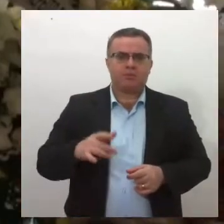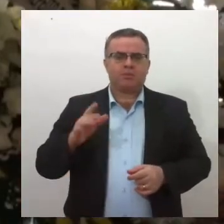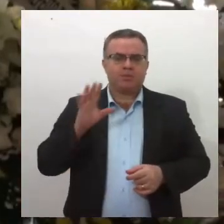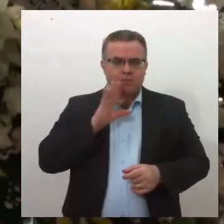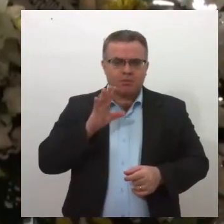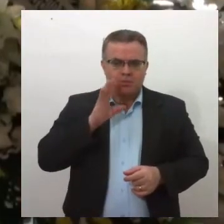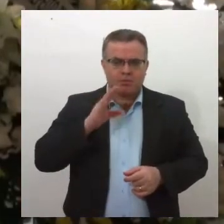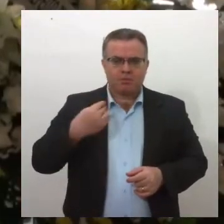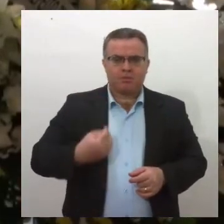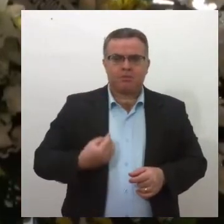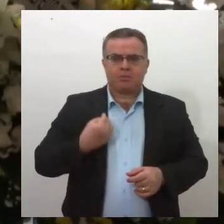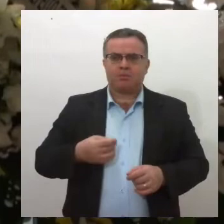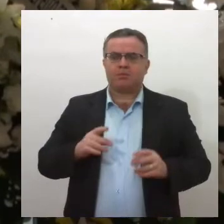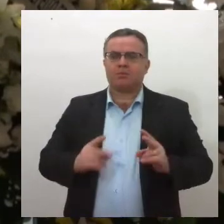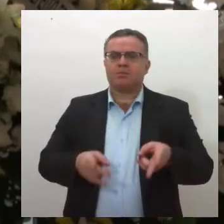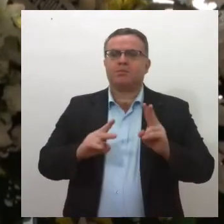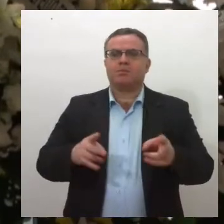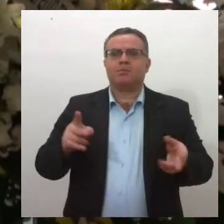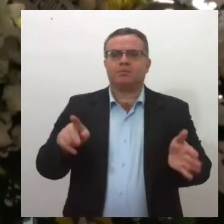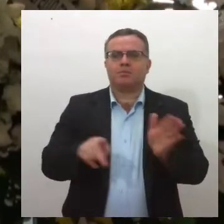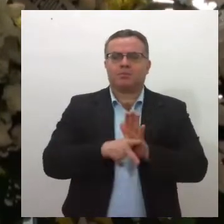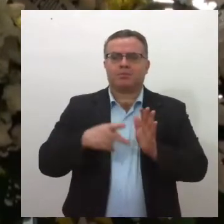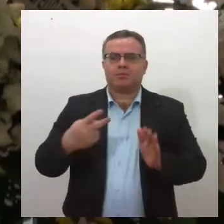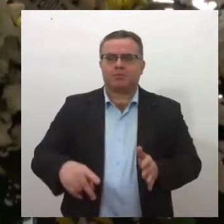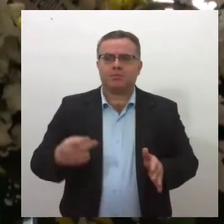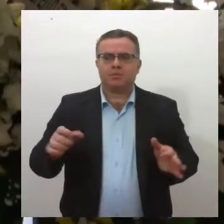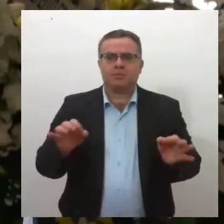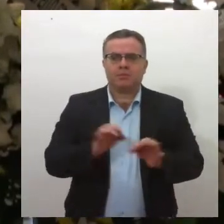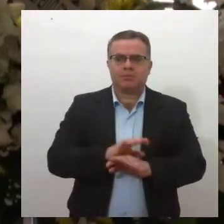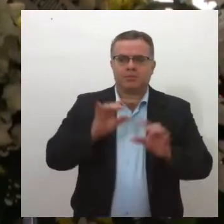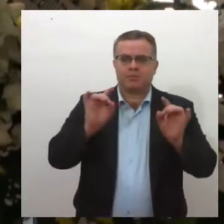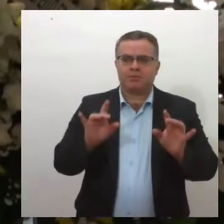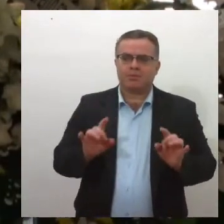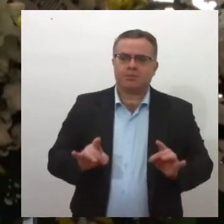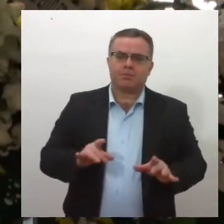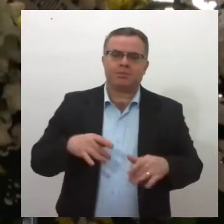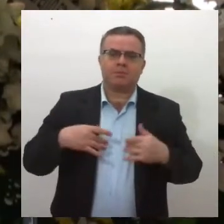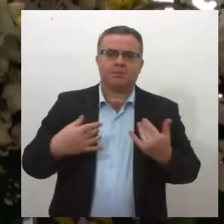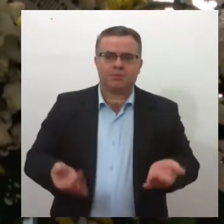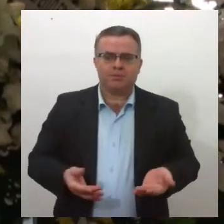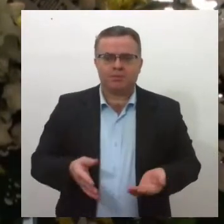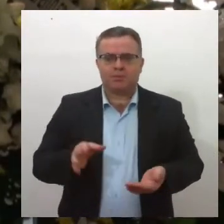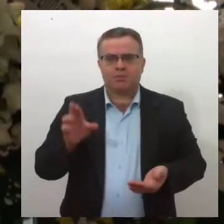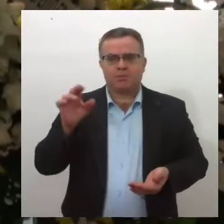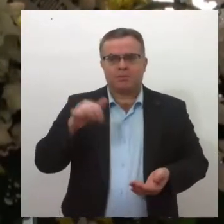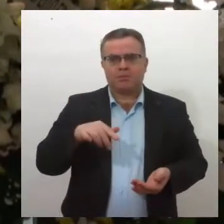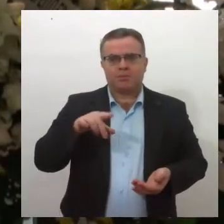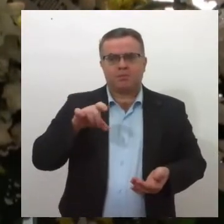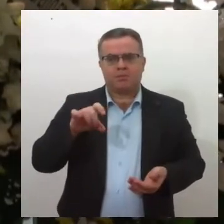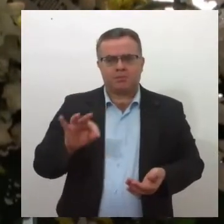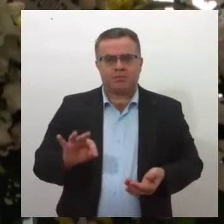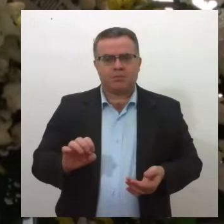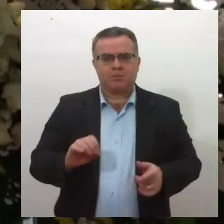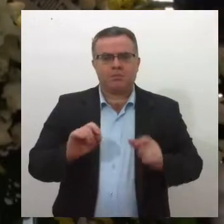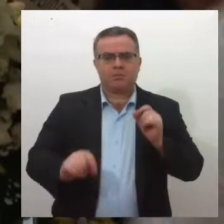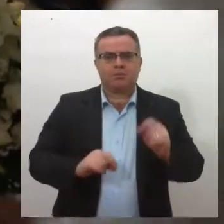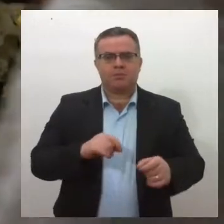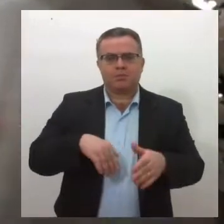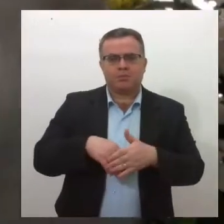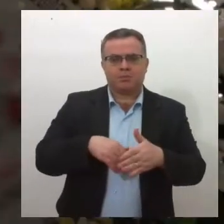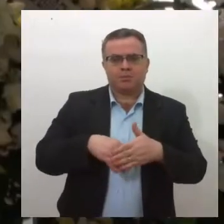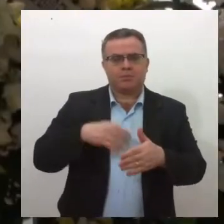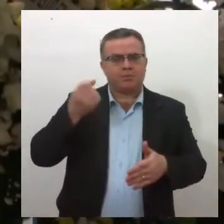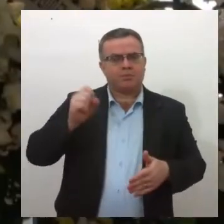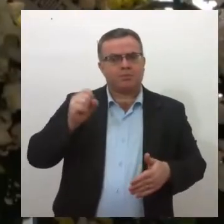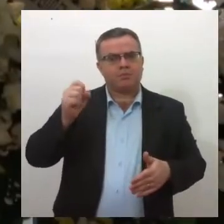participou do rádio, radialismo sergipano com brilhantismo, né? Reinaldo, um futebolista, né? Sergipe,